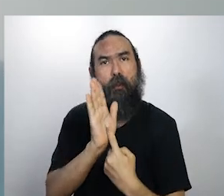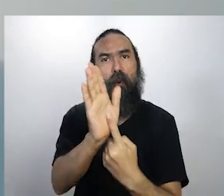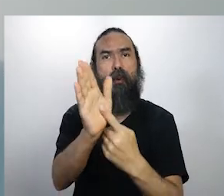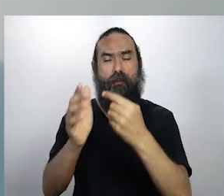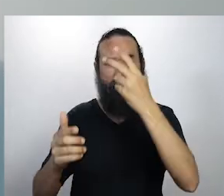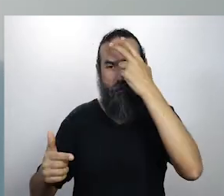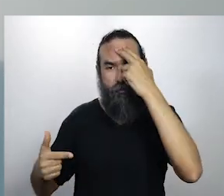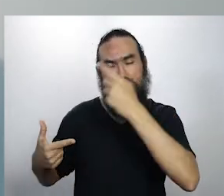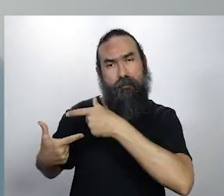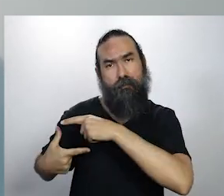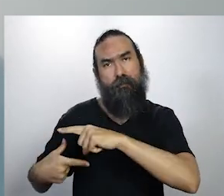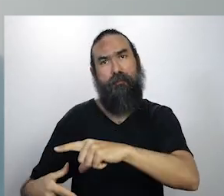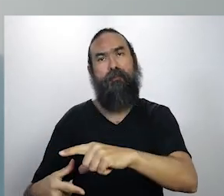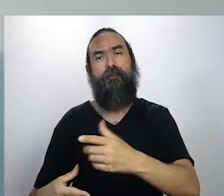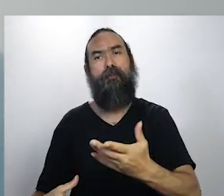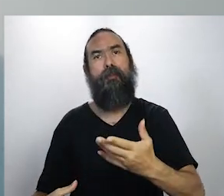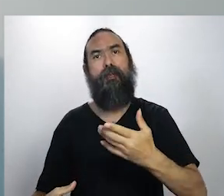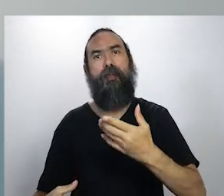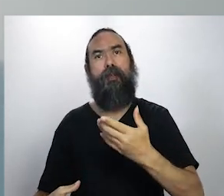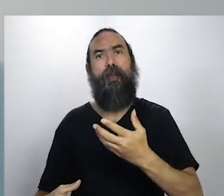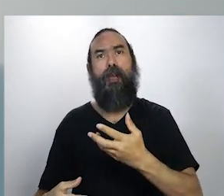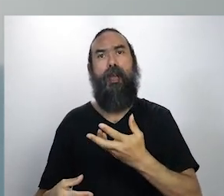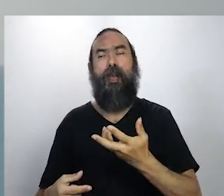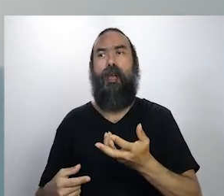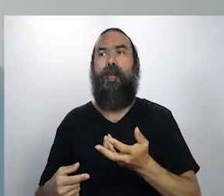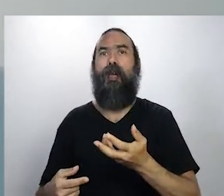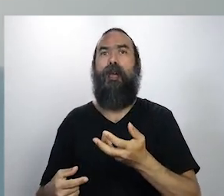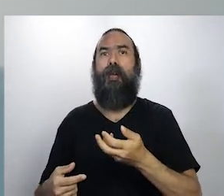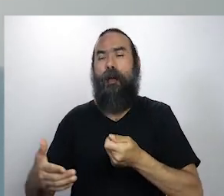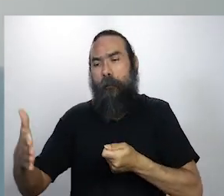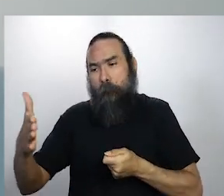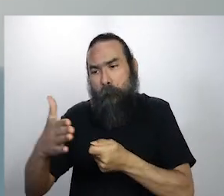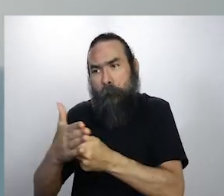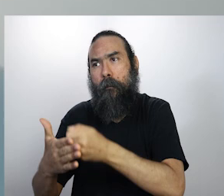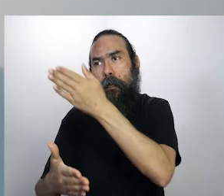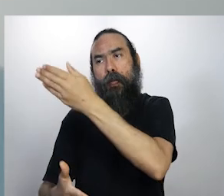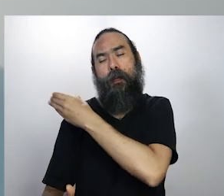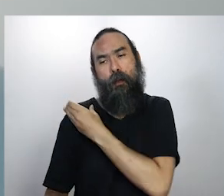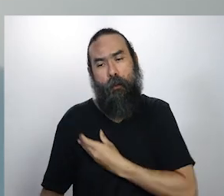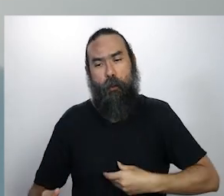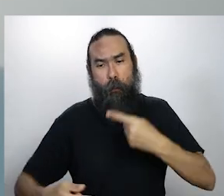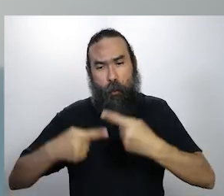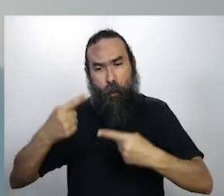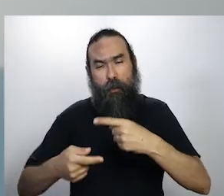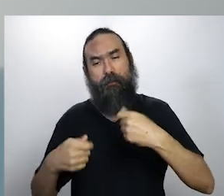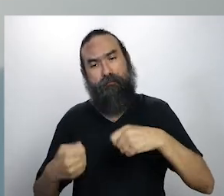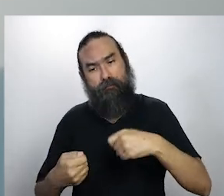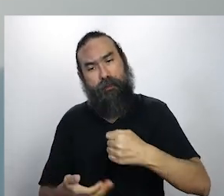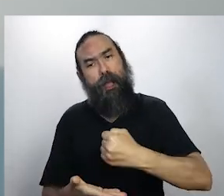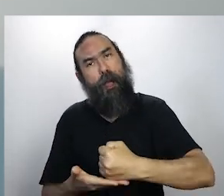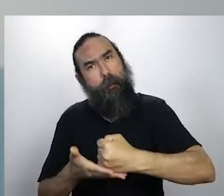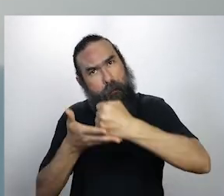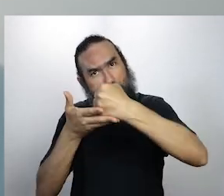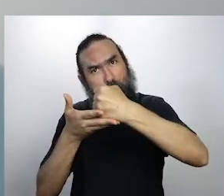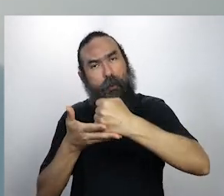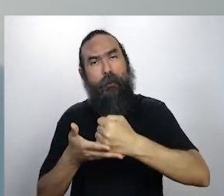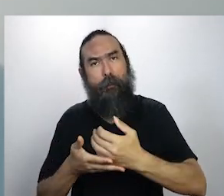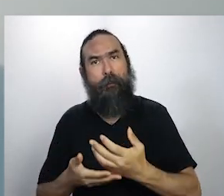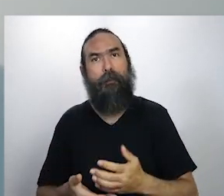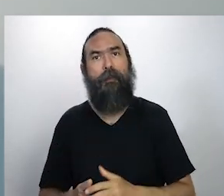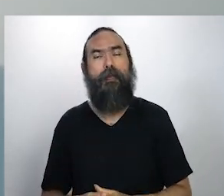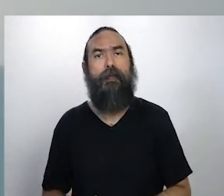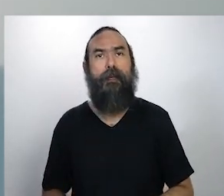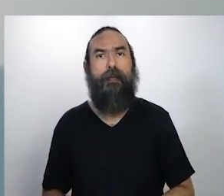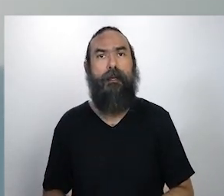das políticas públicas que nós tivemos oportunidade de ver, né, serem implantadas através do